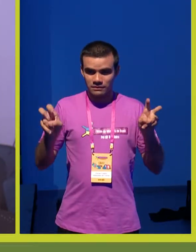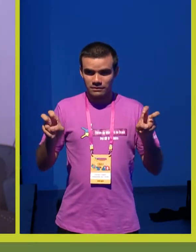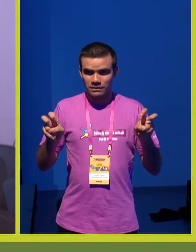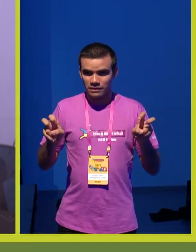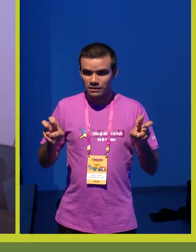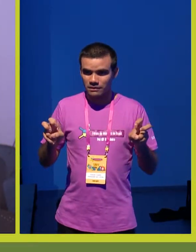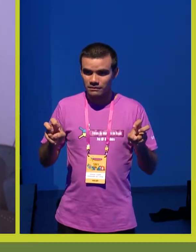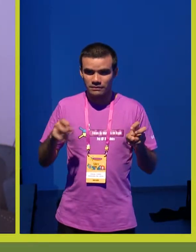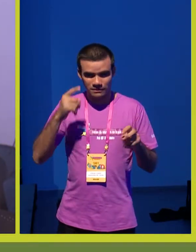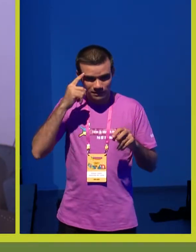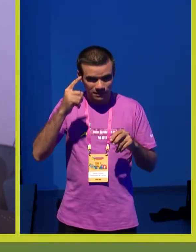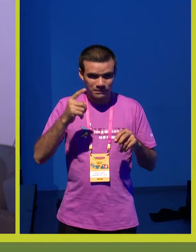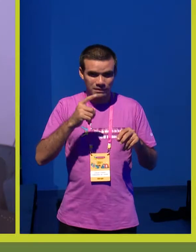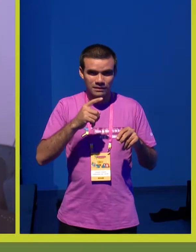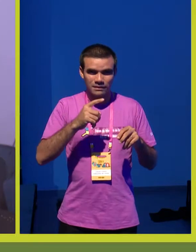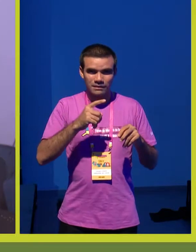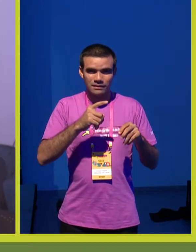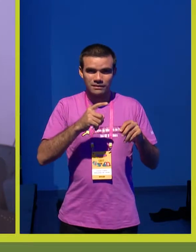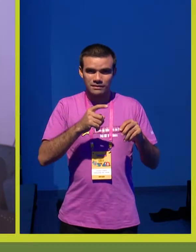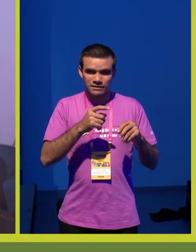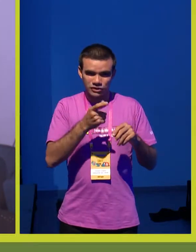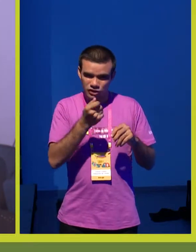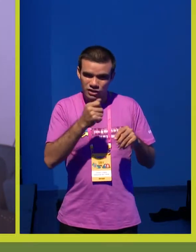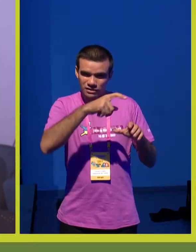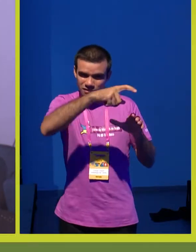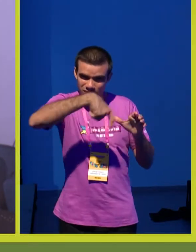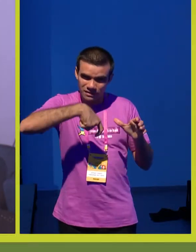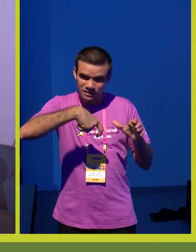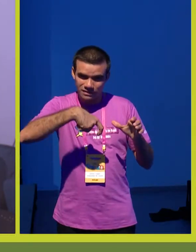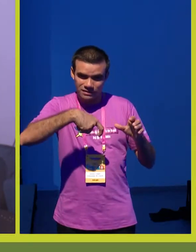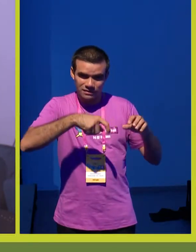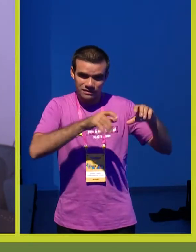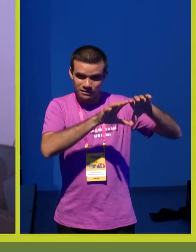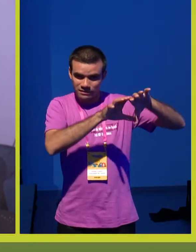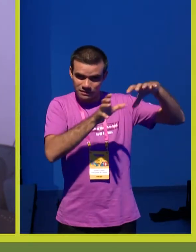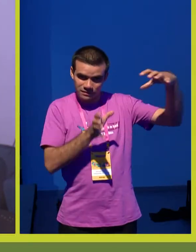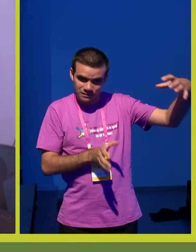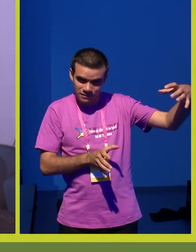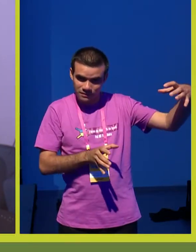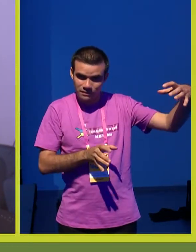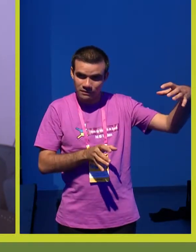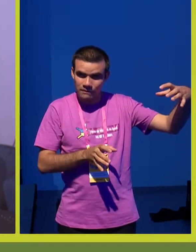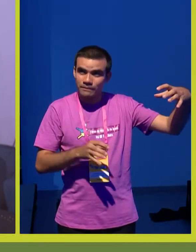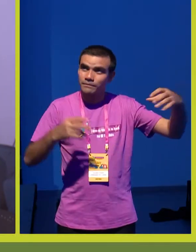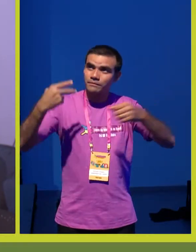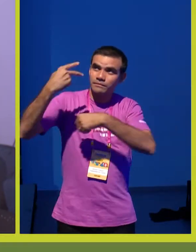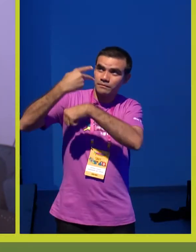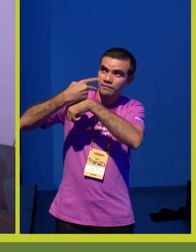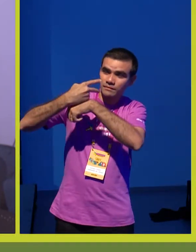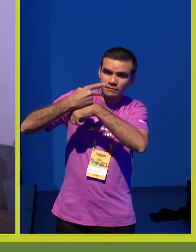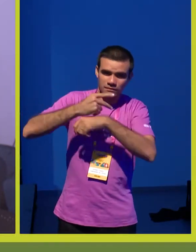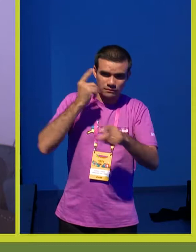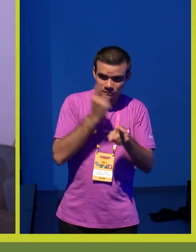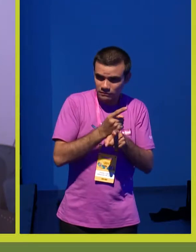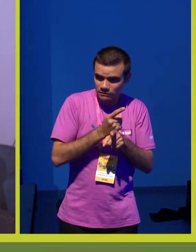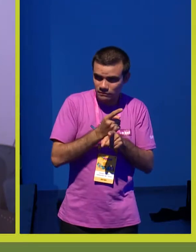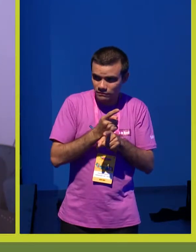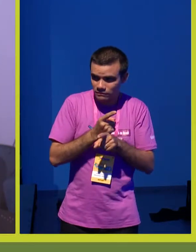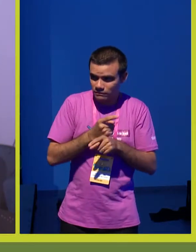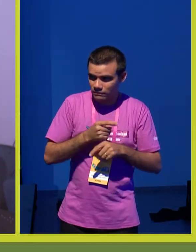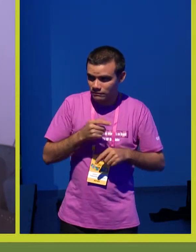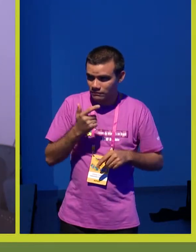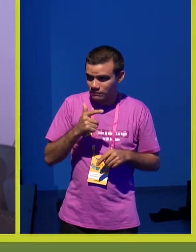crimes dos caixas eletrônicos você falou que não tem como identificar o indivíduo mesmo com câmera como assim